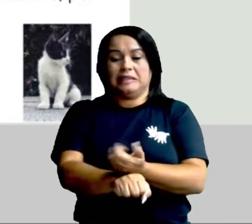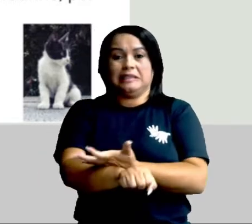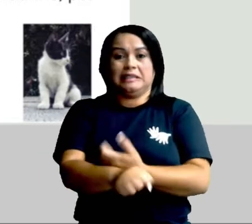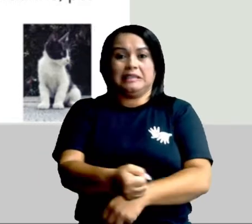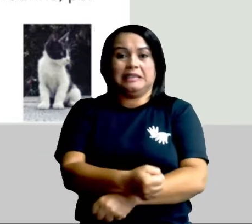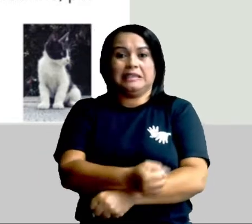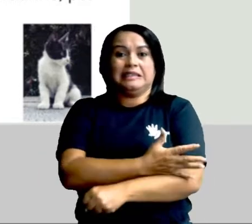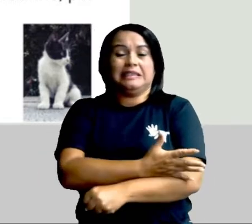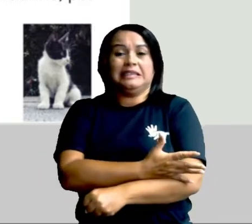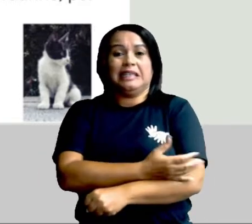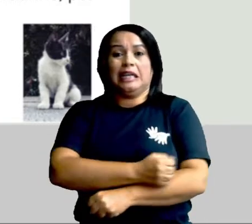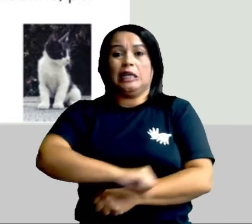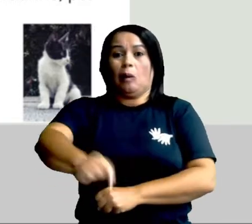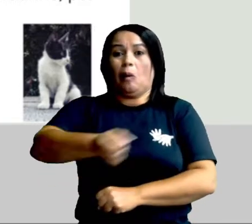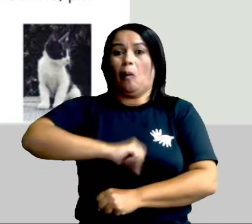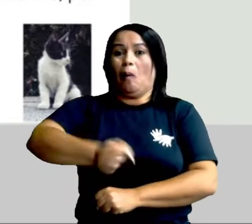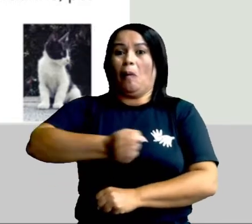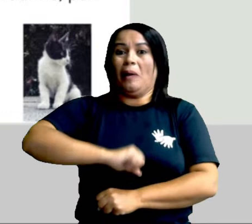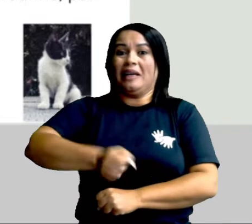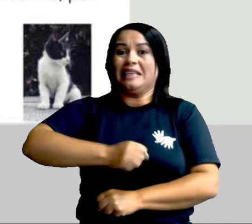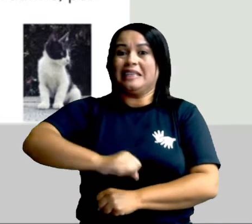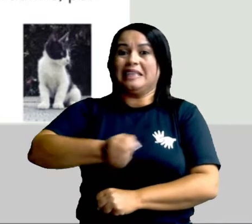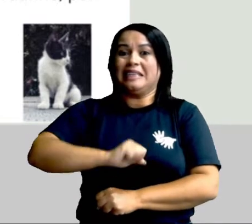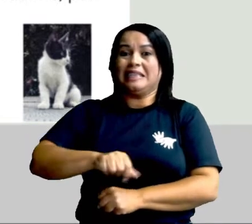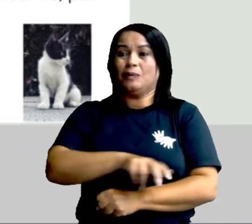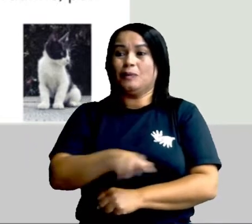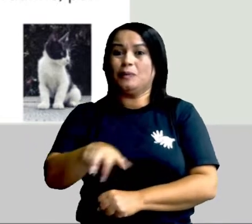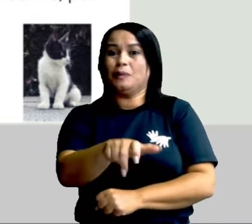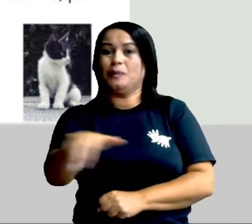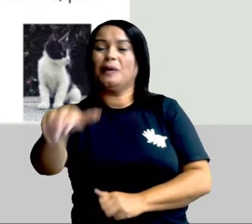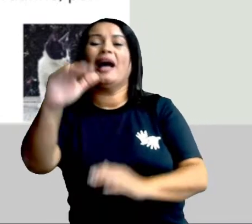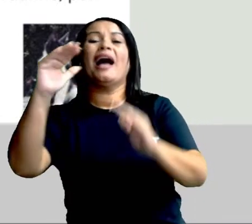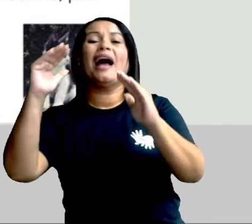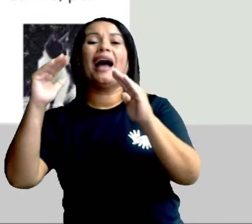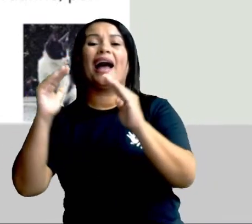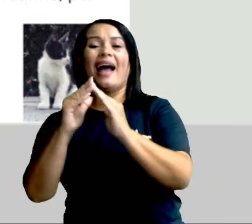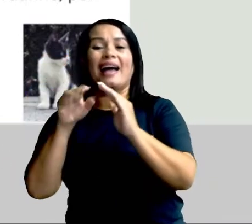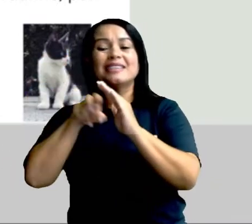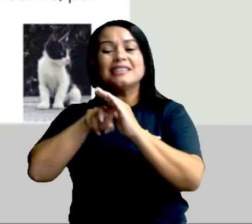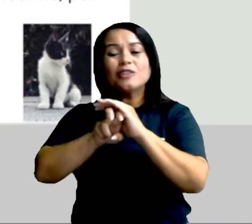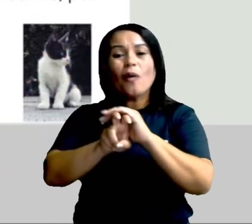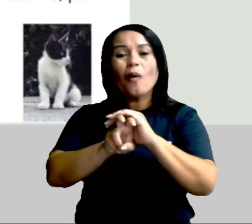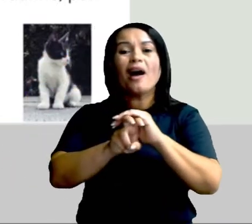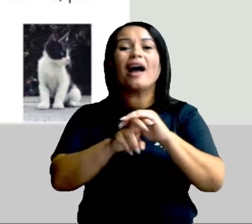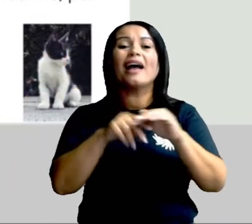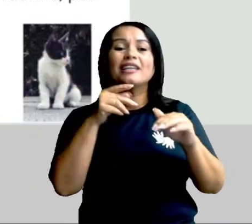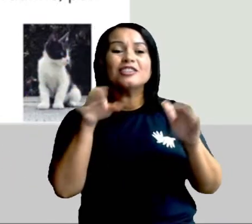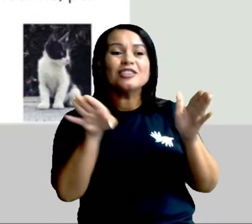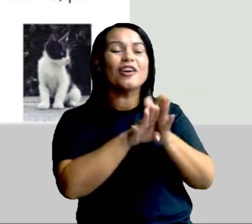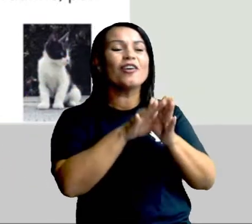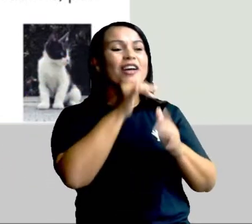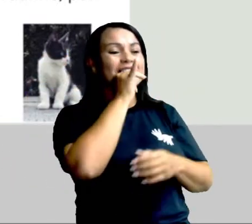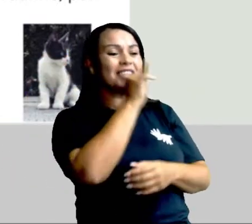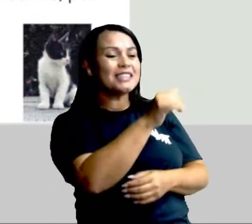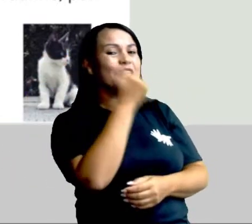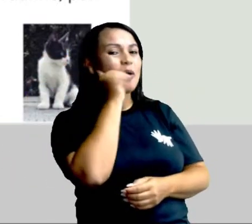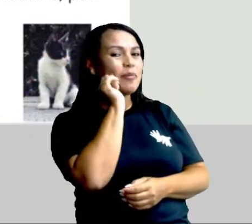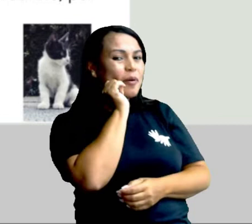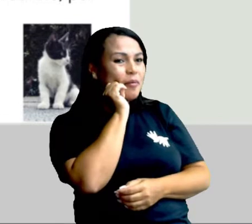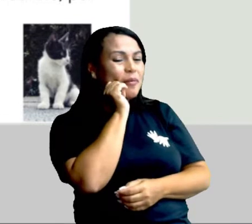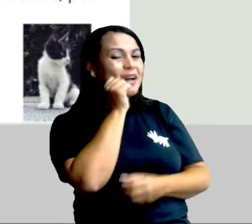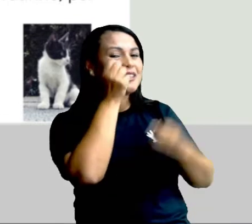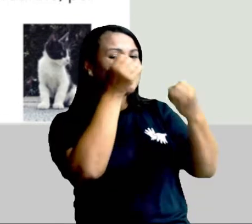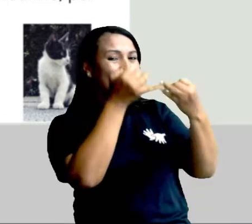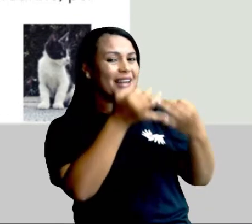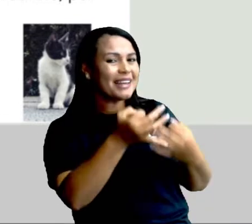Arrepiou-se todo e disparou como um raio para a toca. Lá contou à mamãe as aventuras do